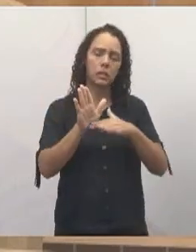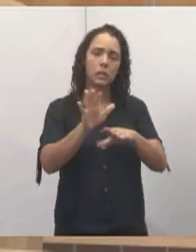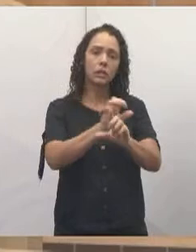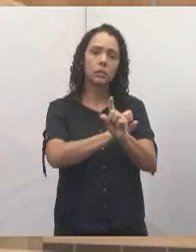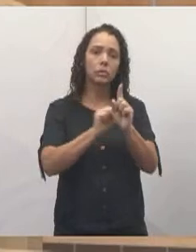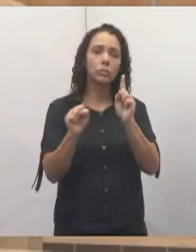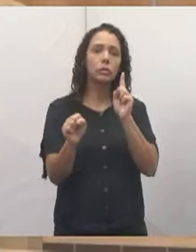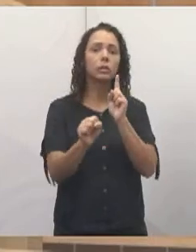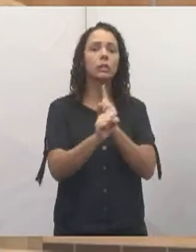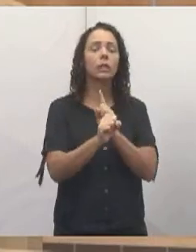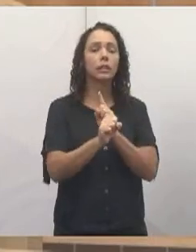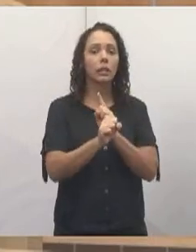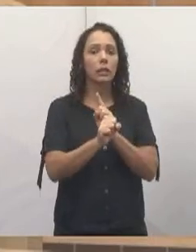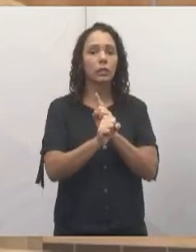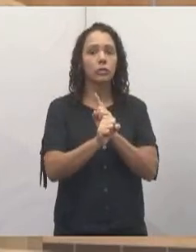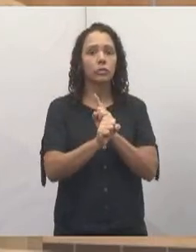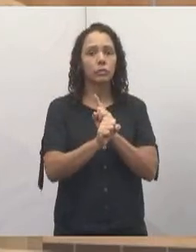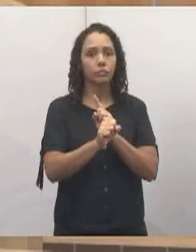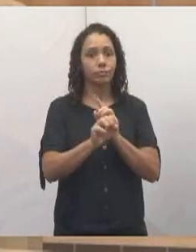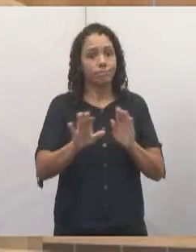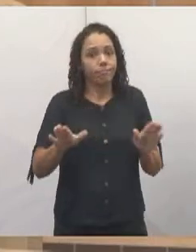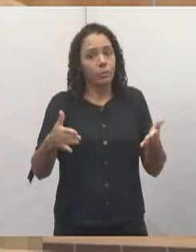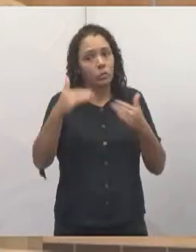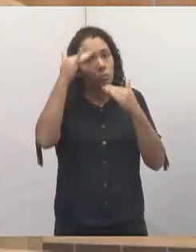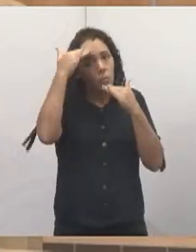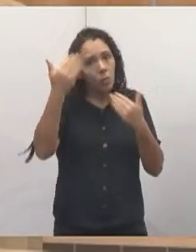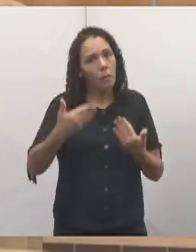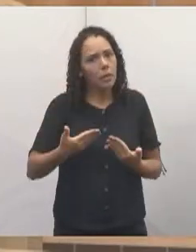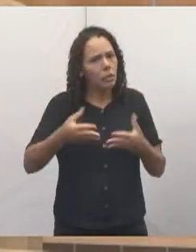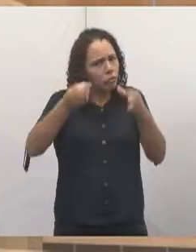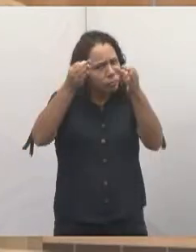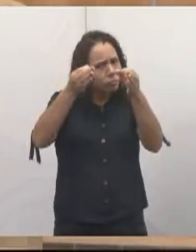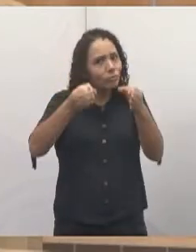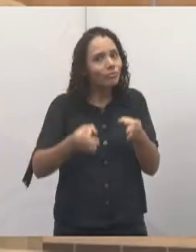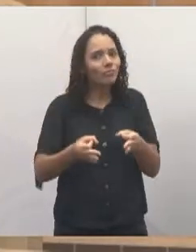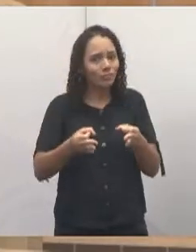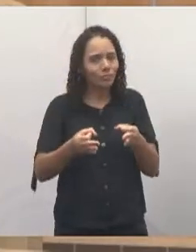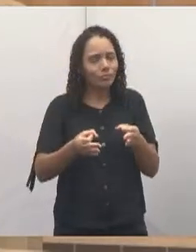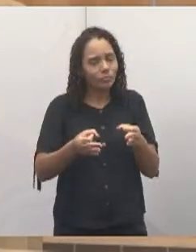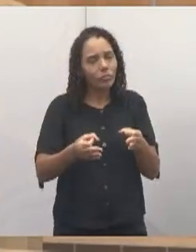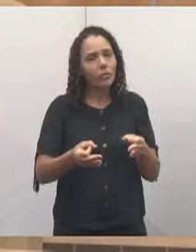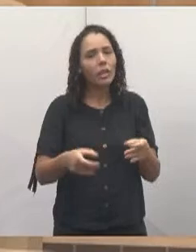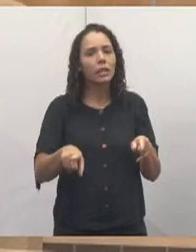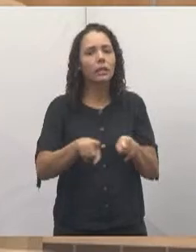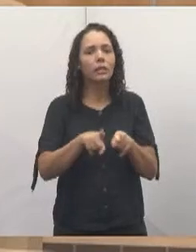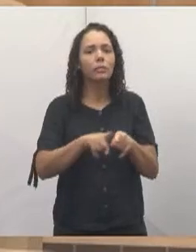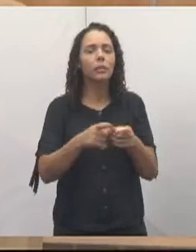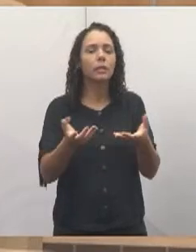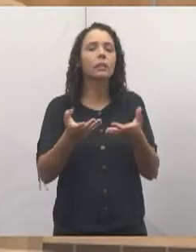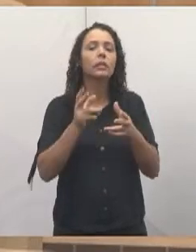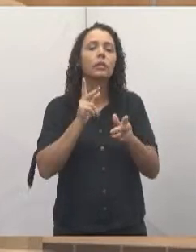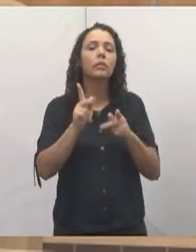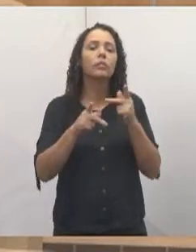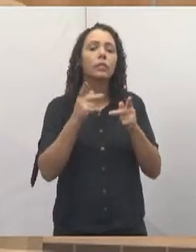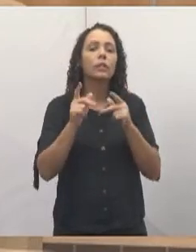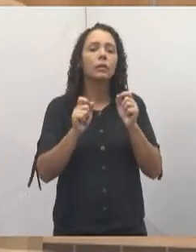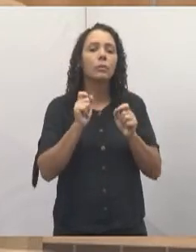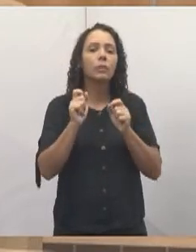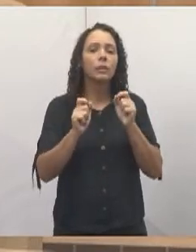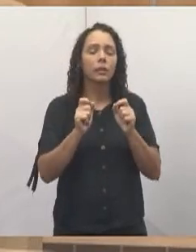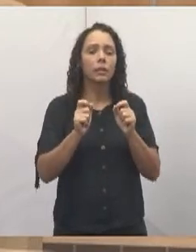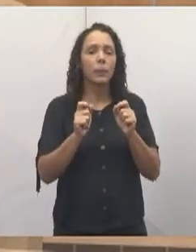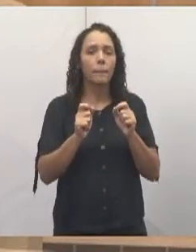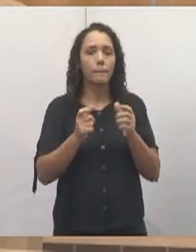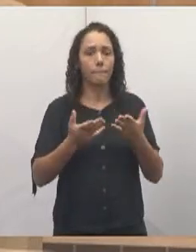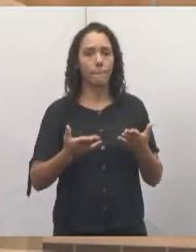mais do que justa a homenagem. Uma das questões que eu poderia falar também, e eu acho que